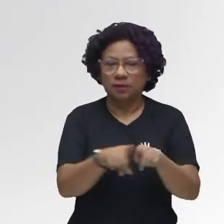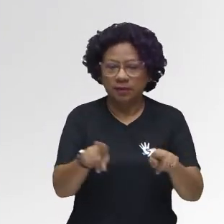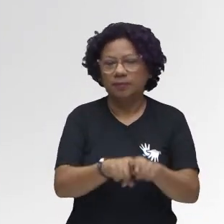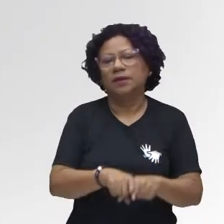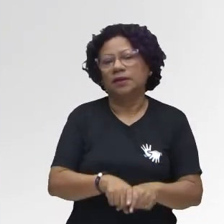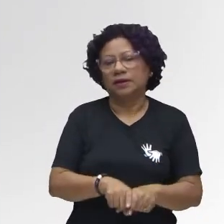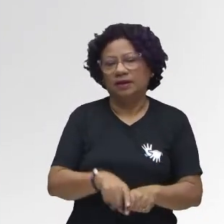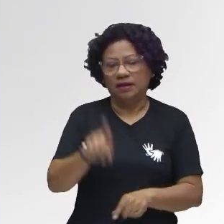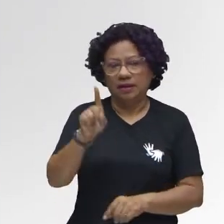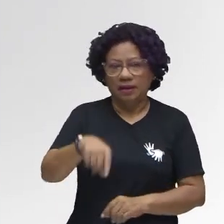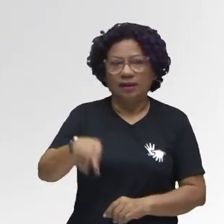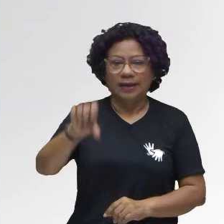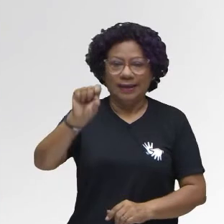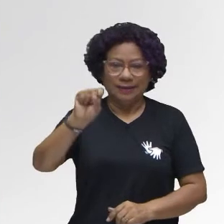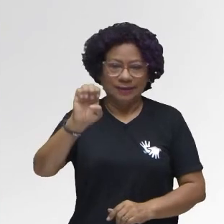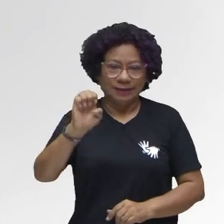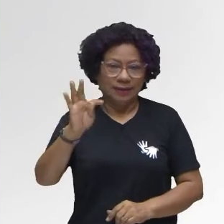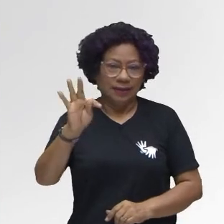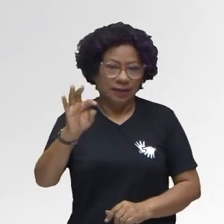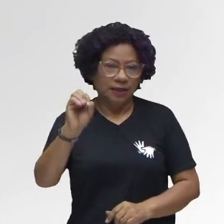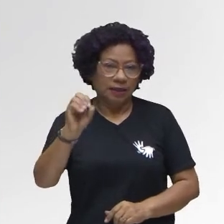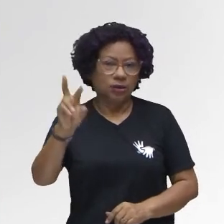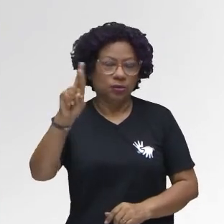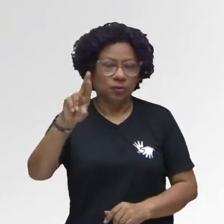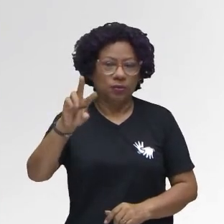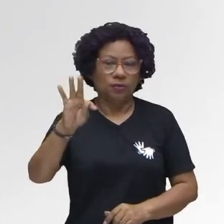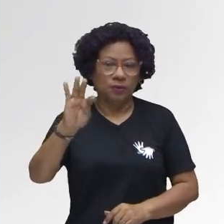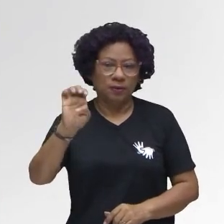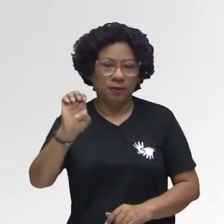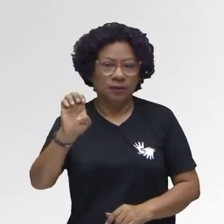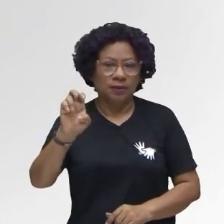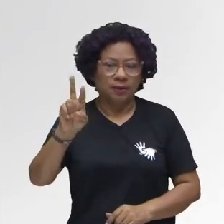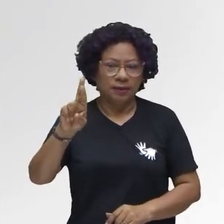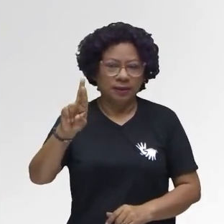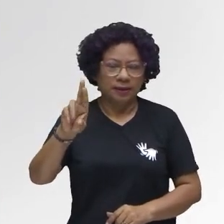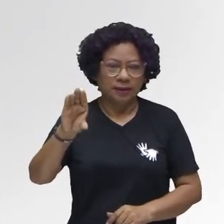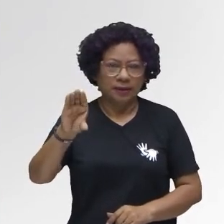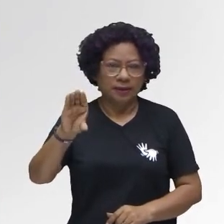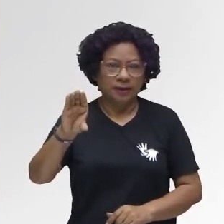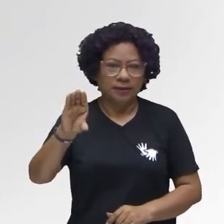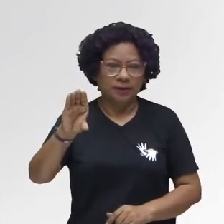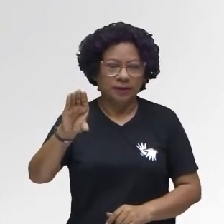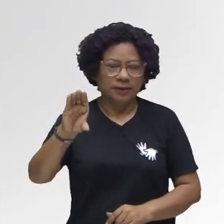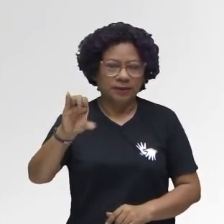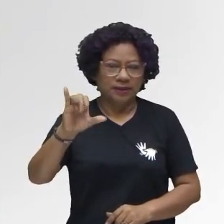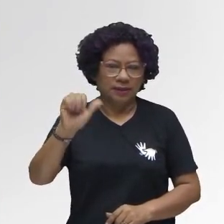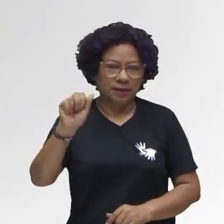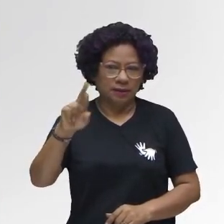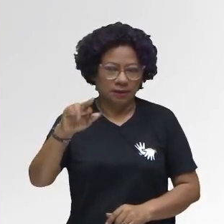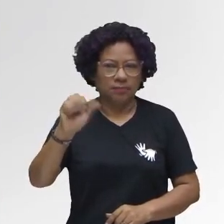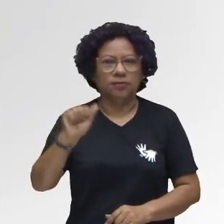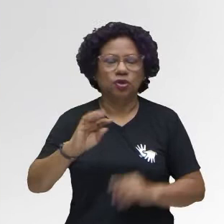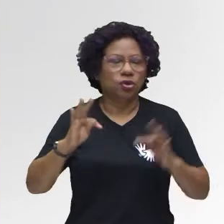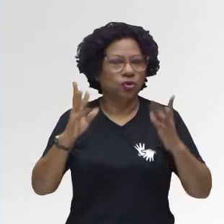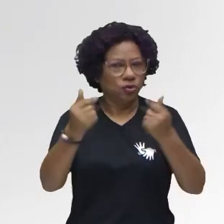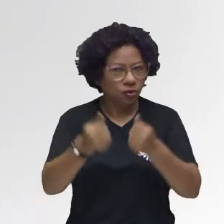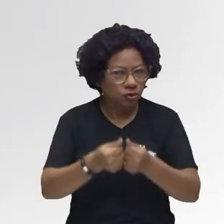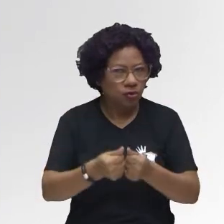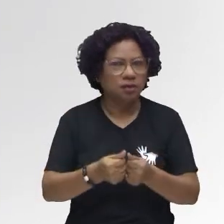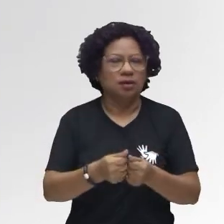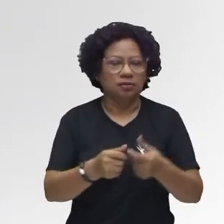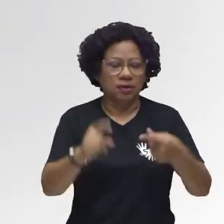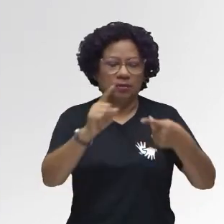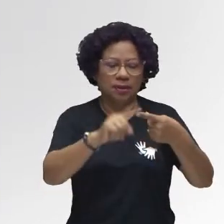da educação. Então, estamos prestando um serviço. Então, isso é o setor terciário. Tudo isso, a indústria